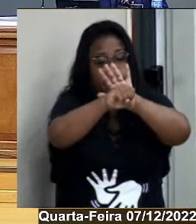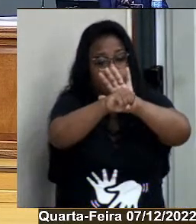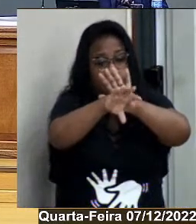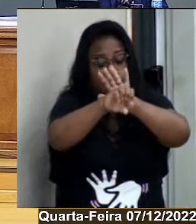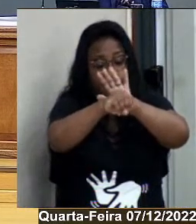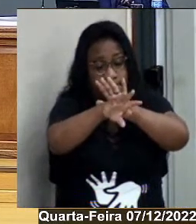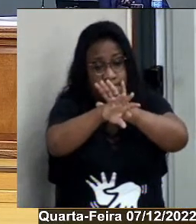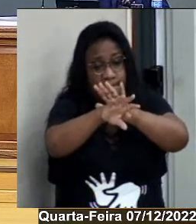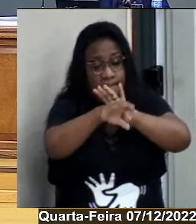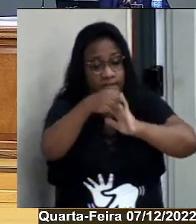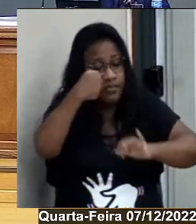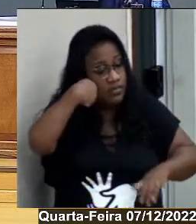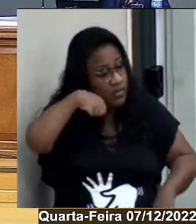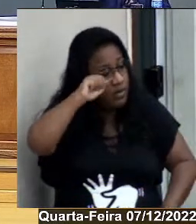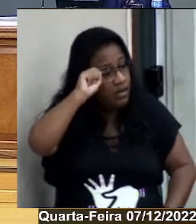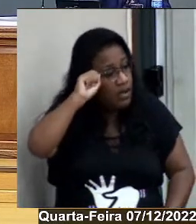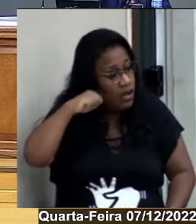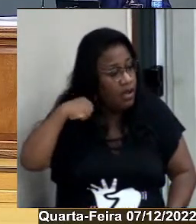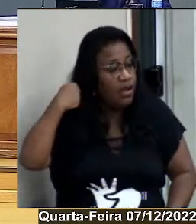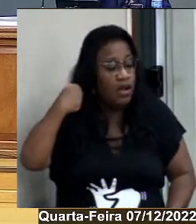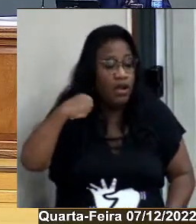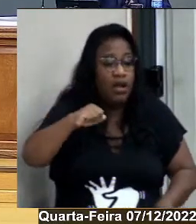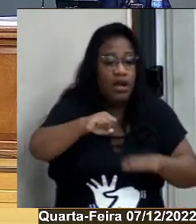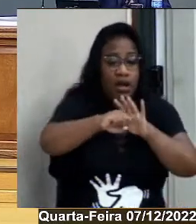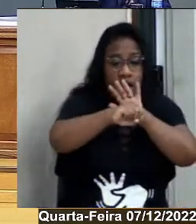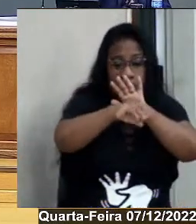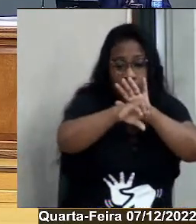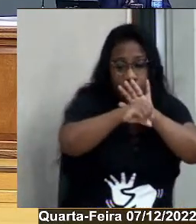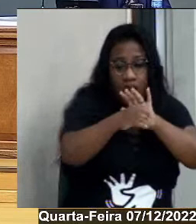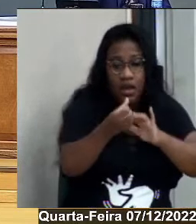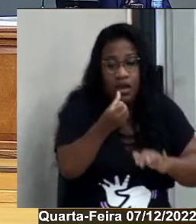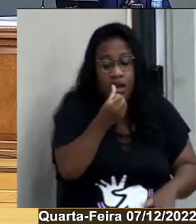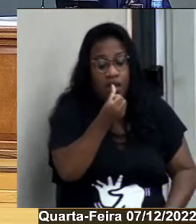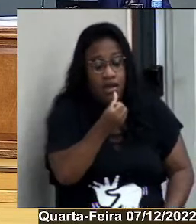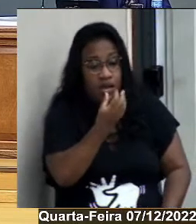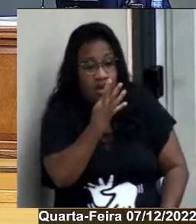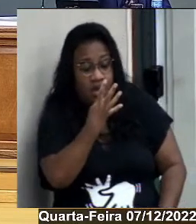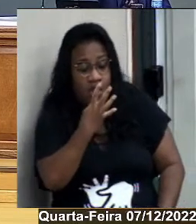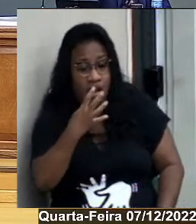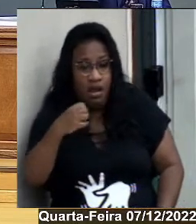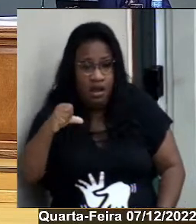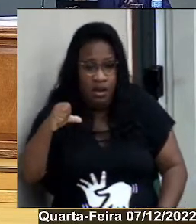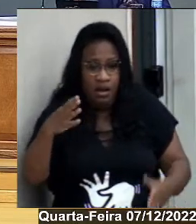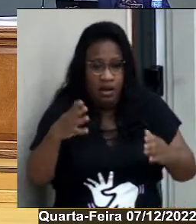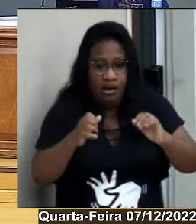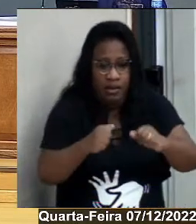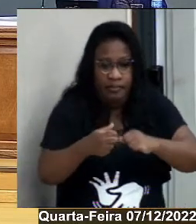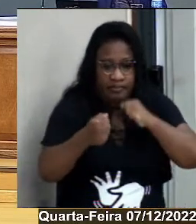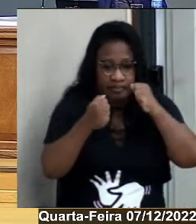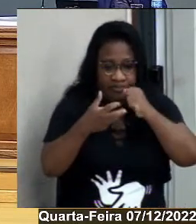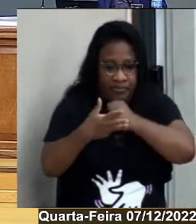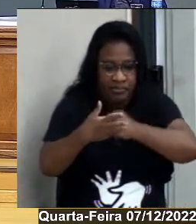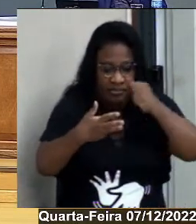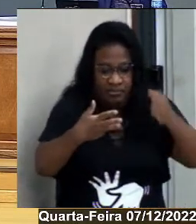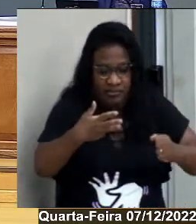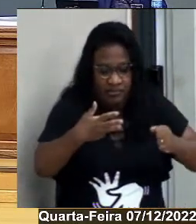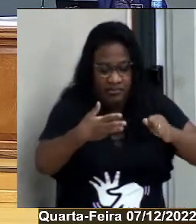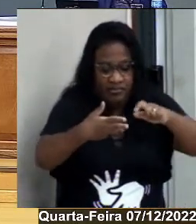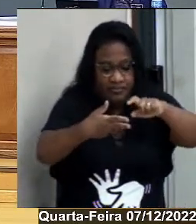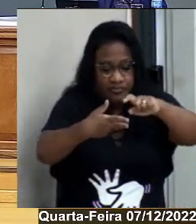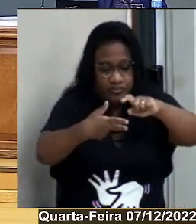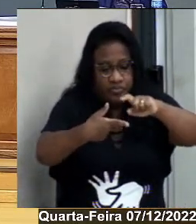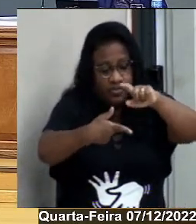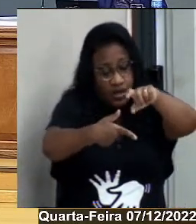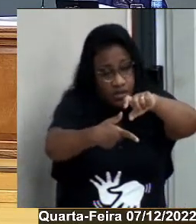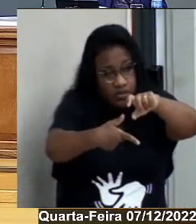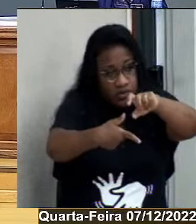Indicação de autoria da vereadora Aline Santos. Indicação número 649/2022. Indica ao chefe do Poder Executivo Municipal estudos